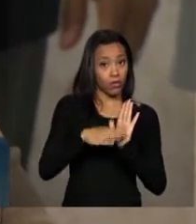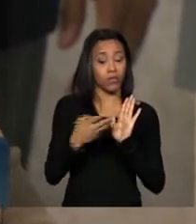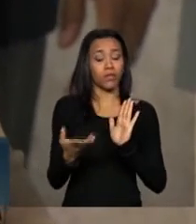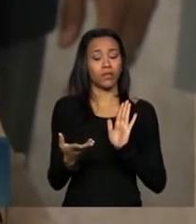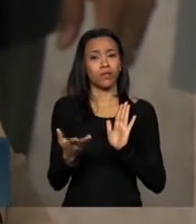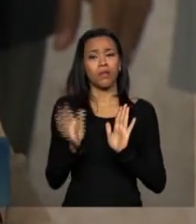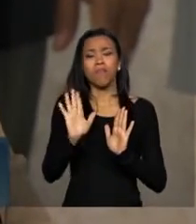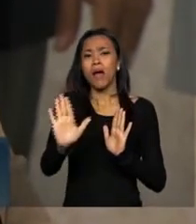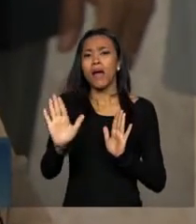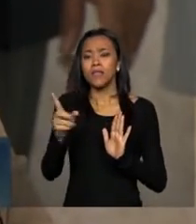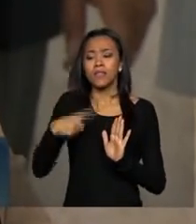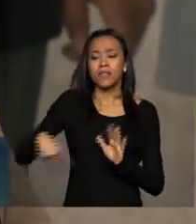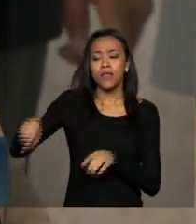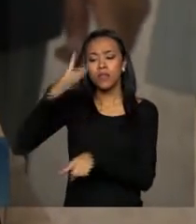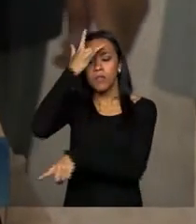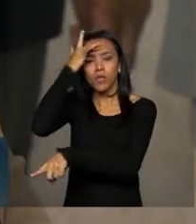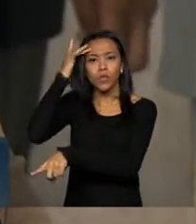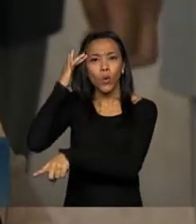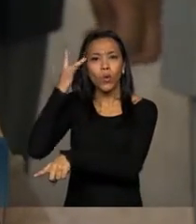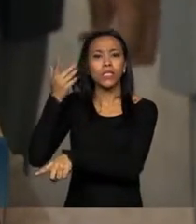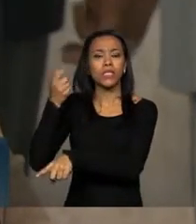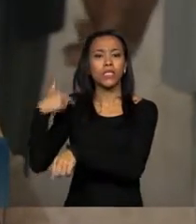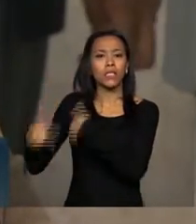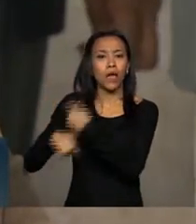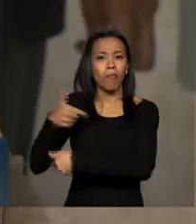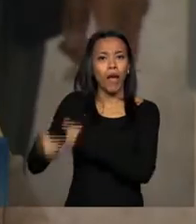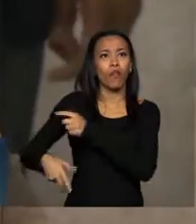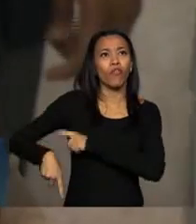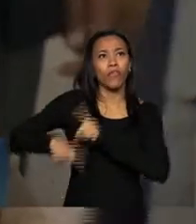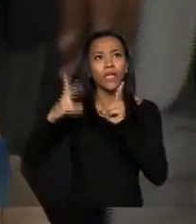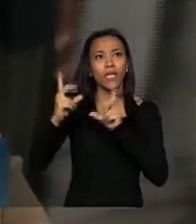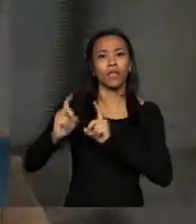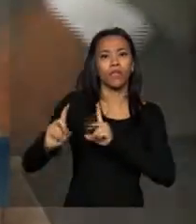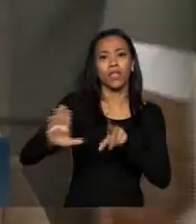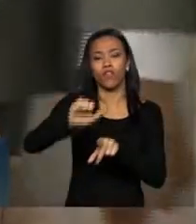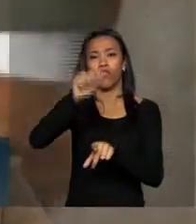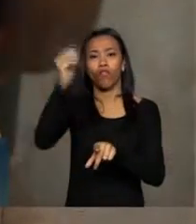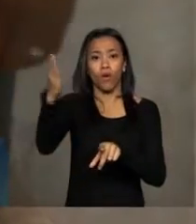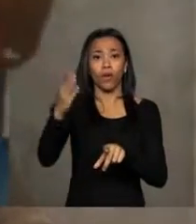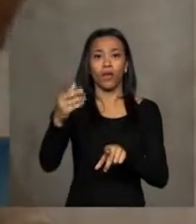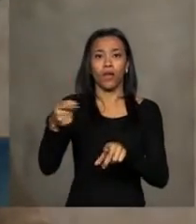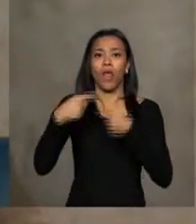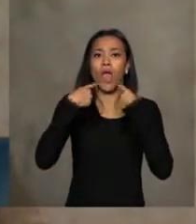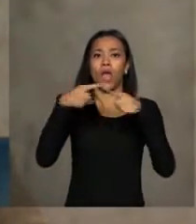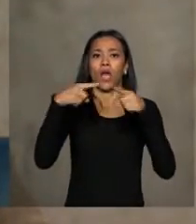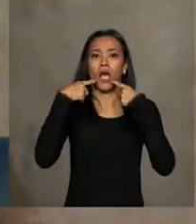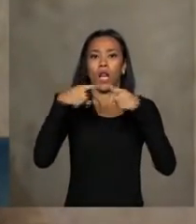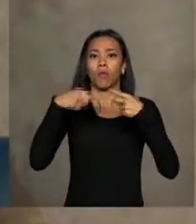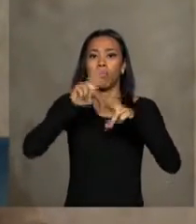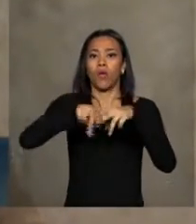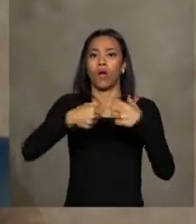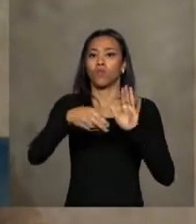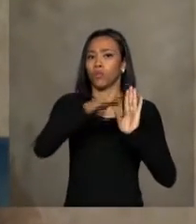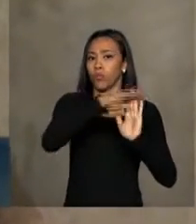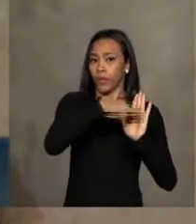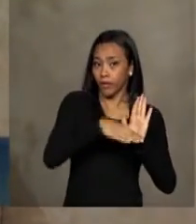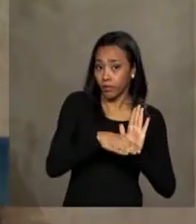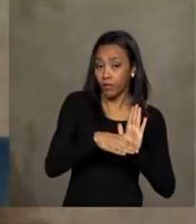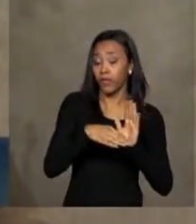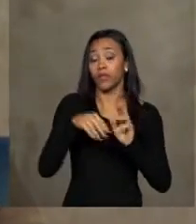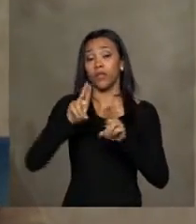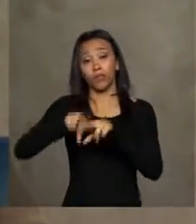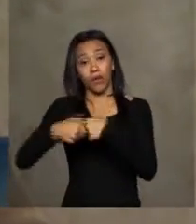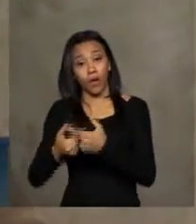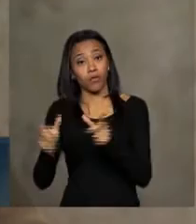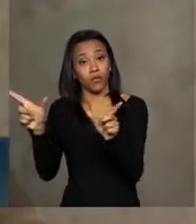mas os exportadores se queixam de atrasos no PROEX e no Reintegra, teria saldos do ano passado ainda para receber.